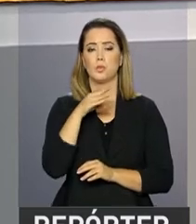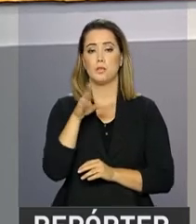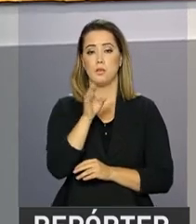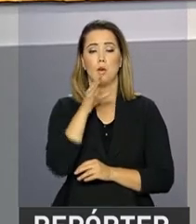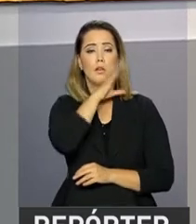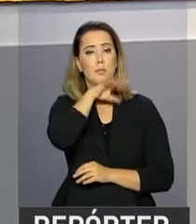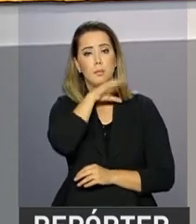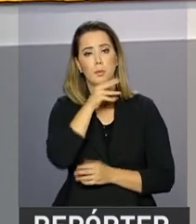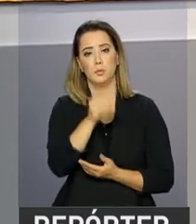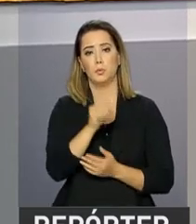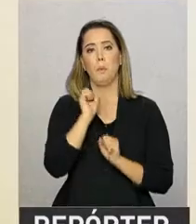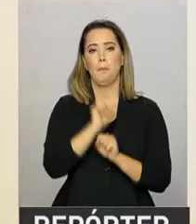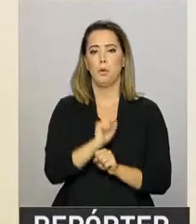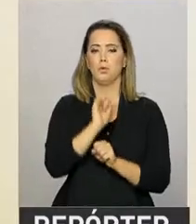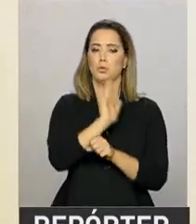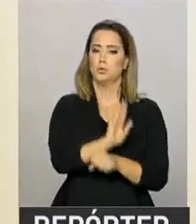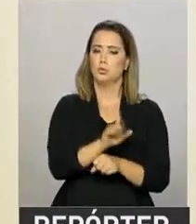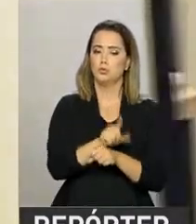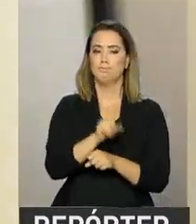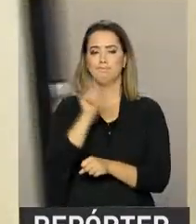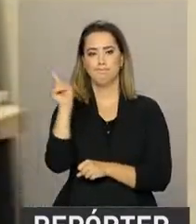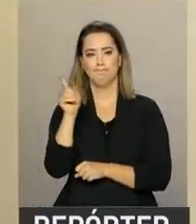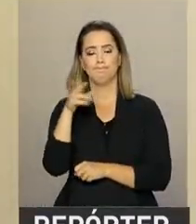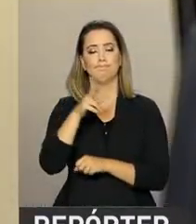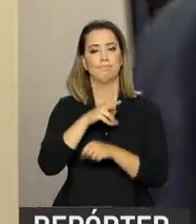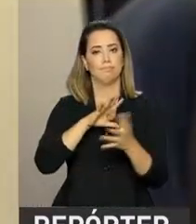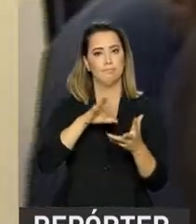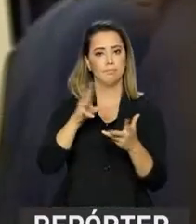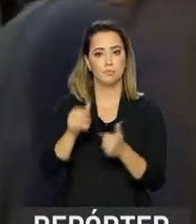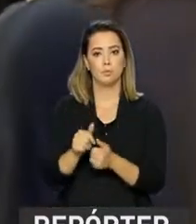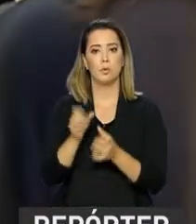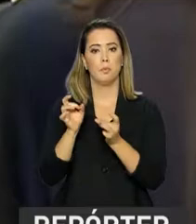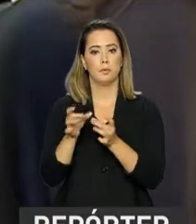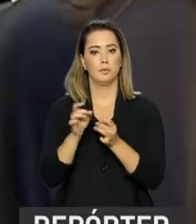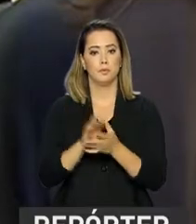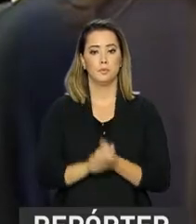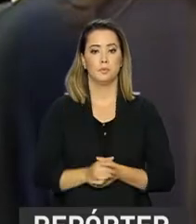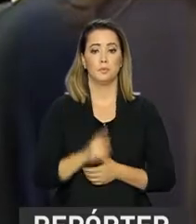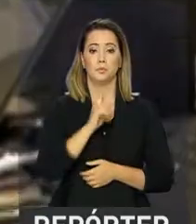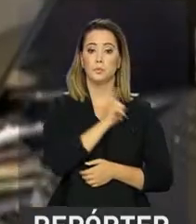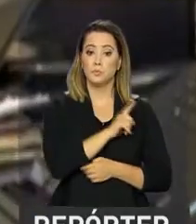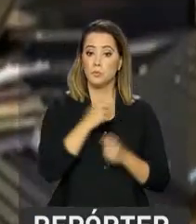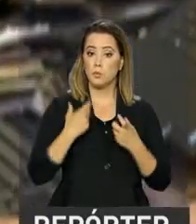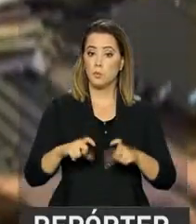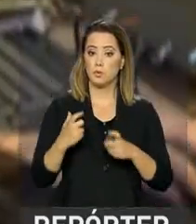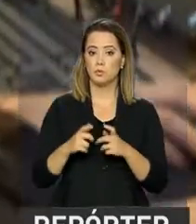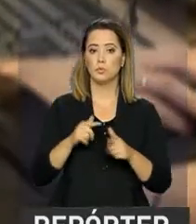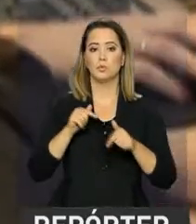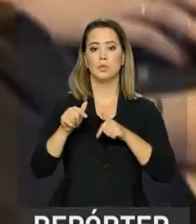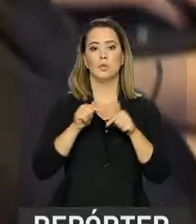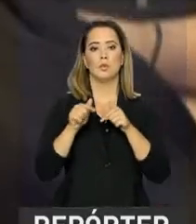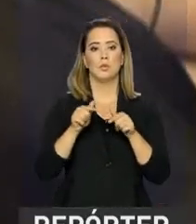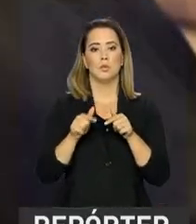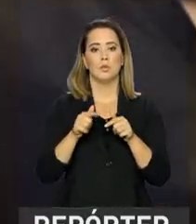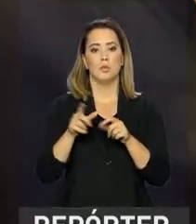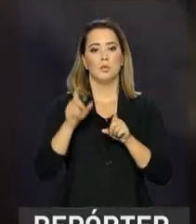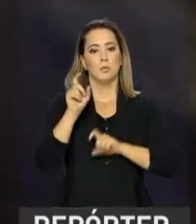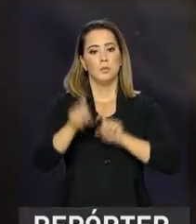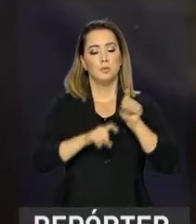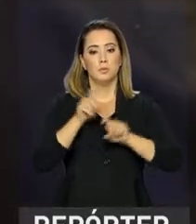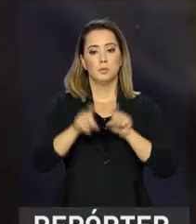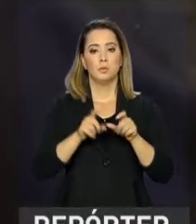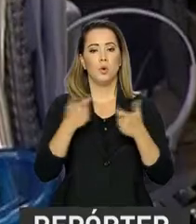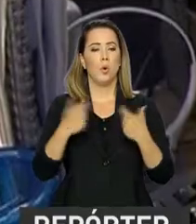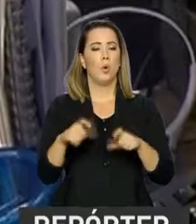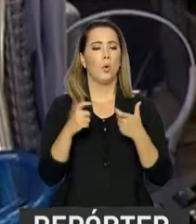lá fora pode até parecer mas esta sala com estações de trabalho e computadores não é um centro de